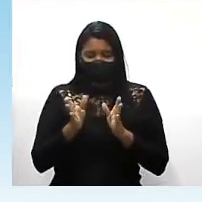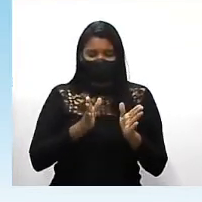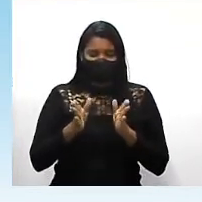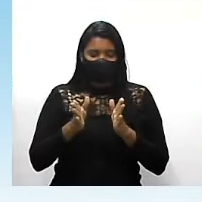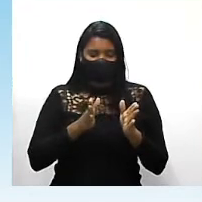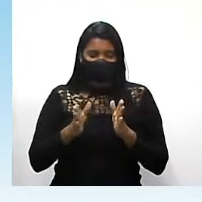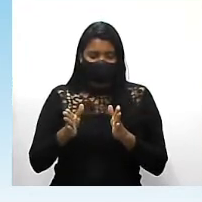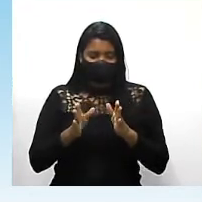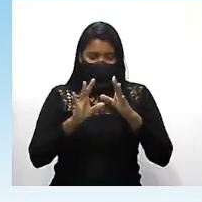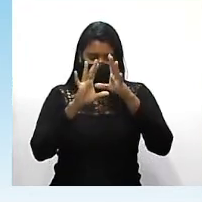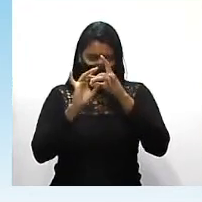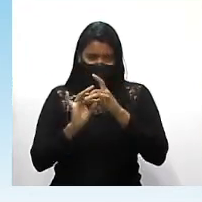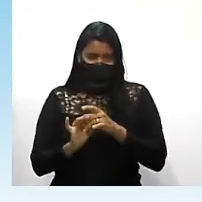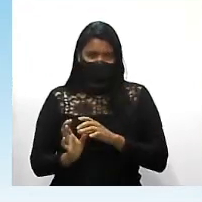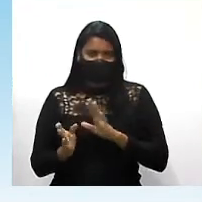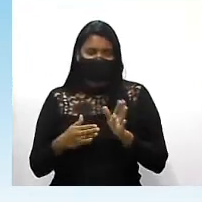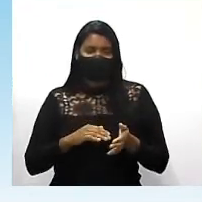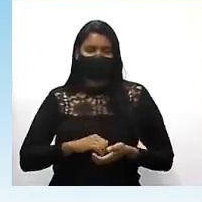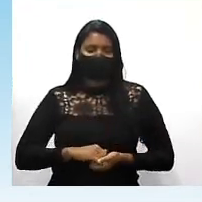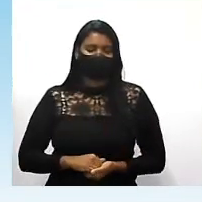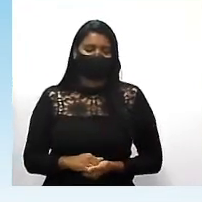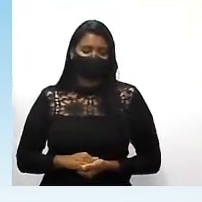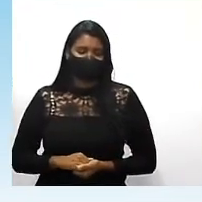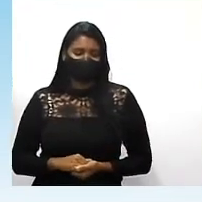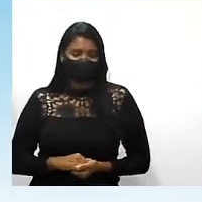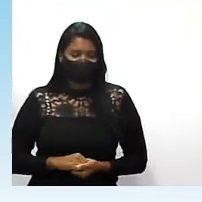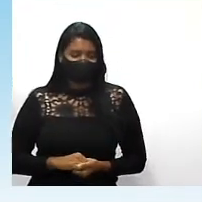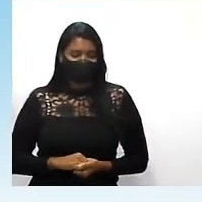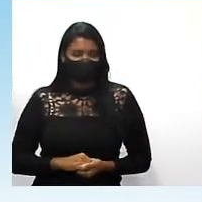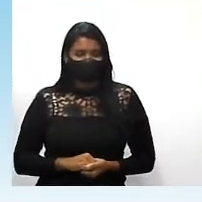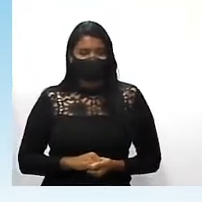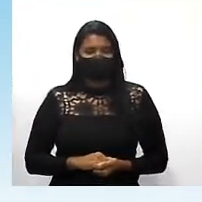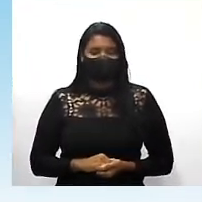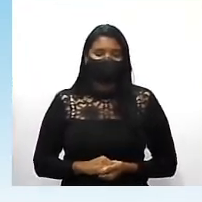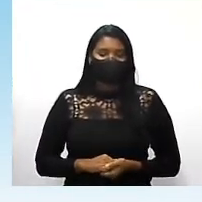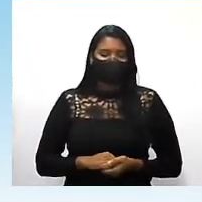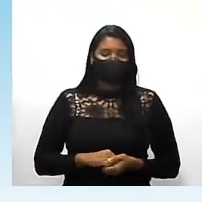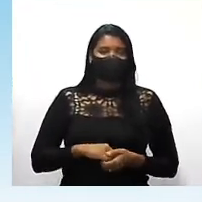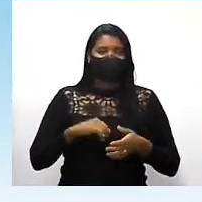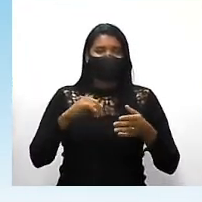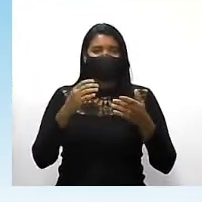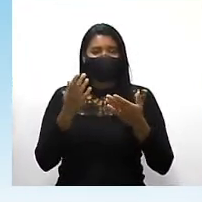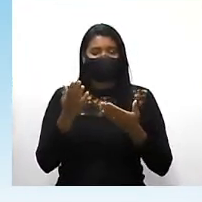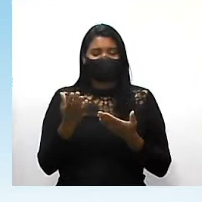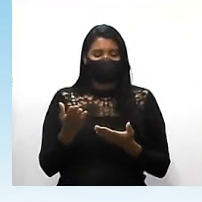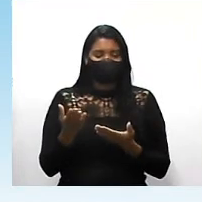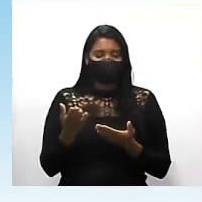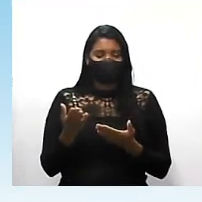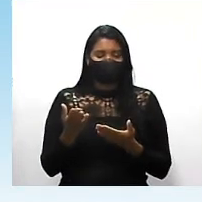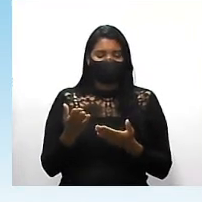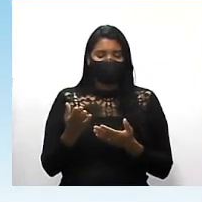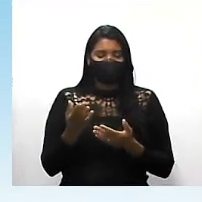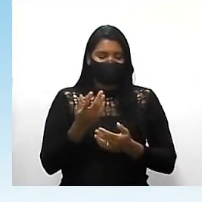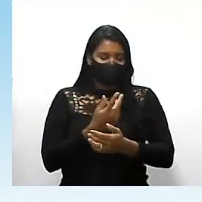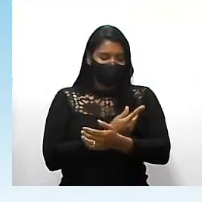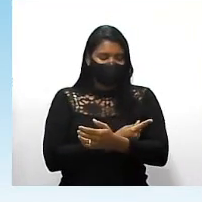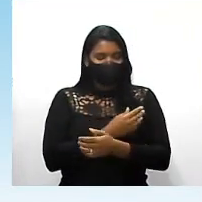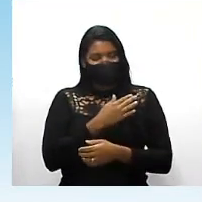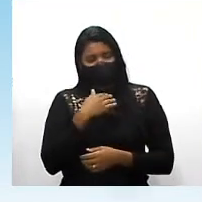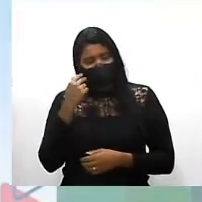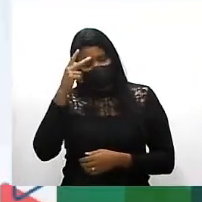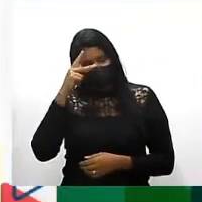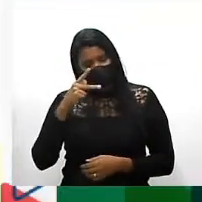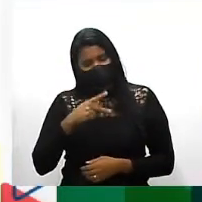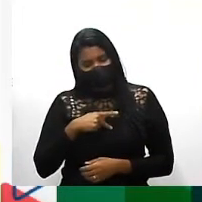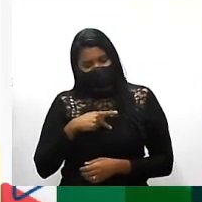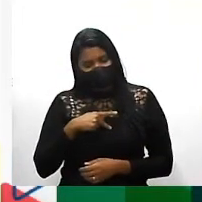assunto. Outro assunto também discutido dentro desse contexto é a questão da eutanásia, que